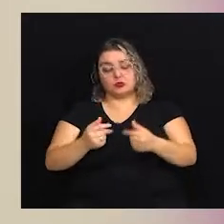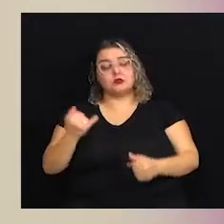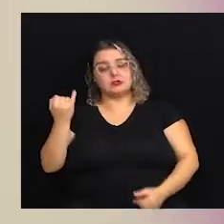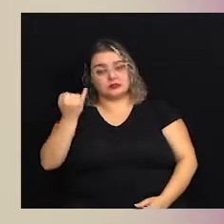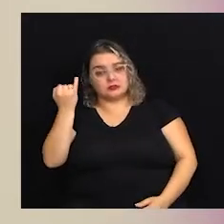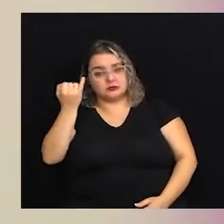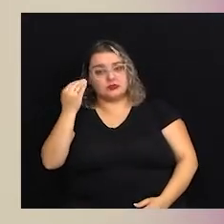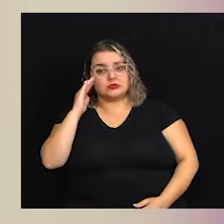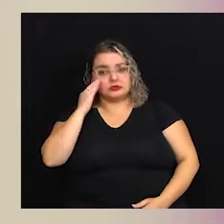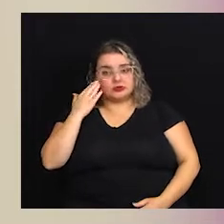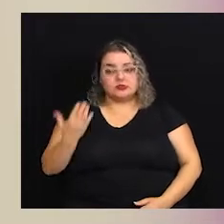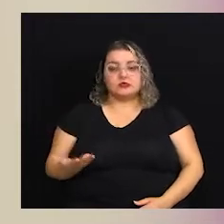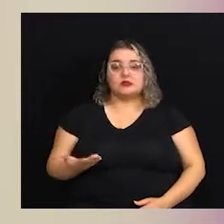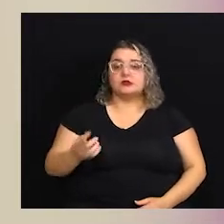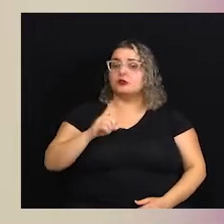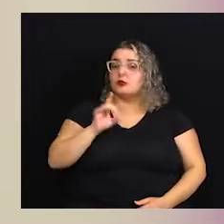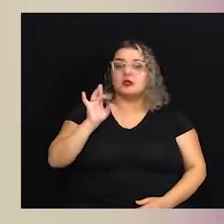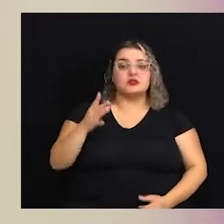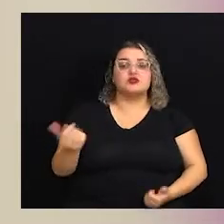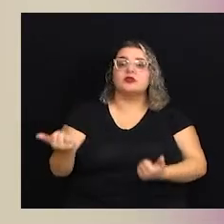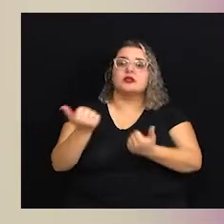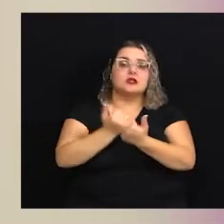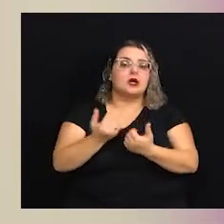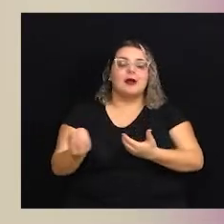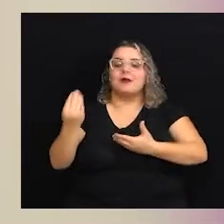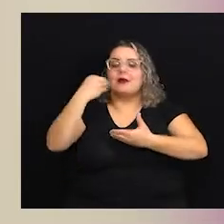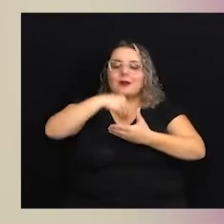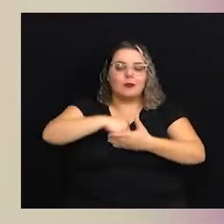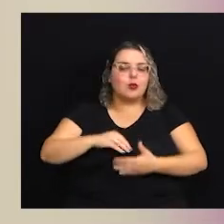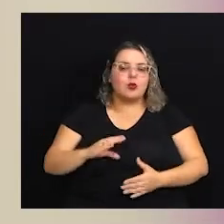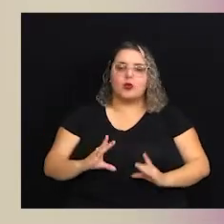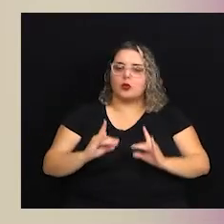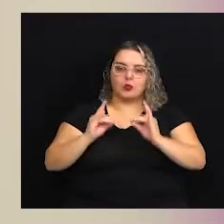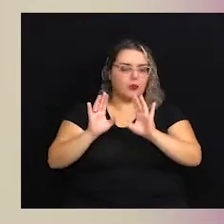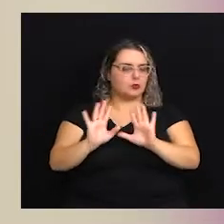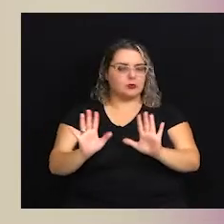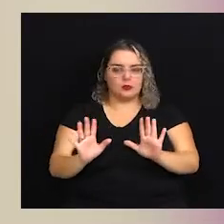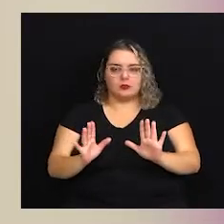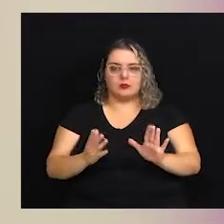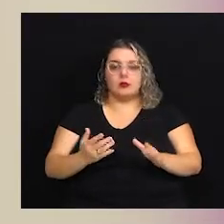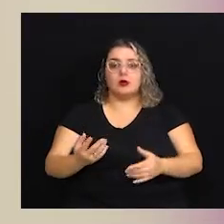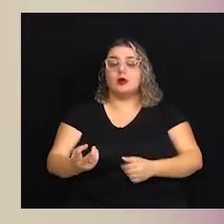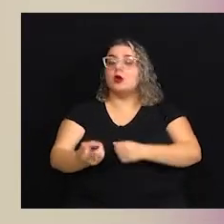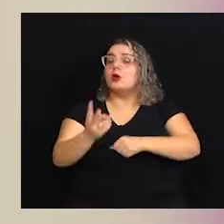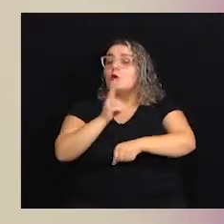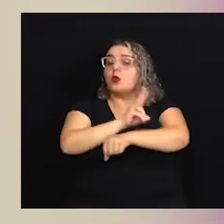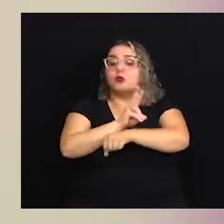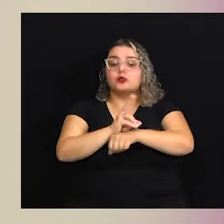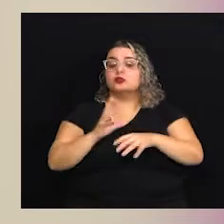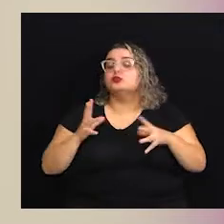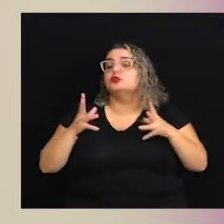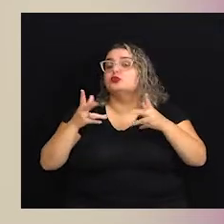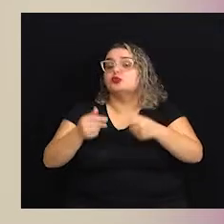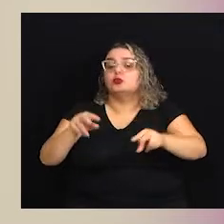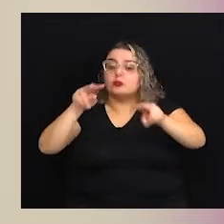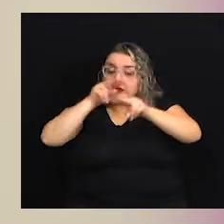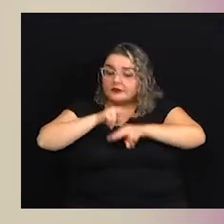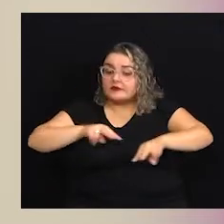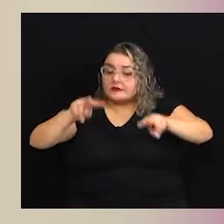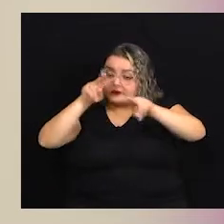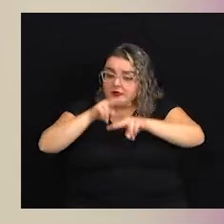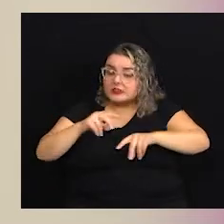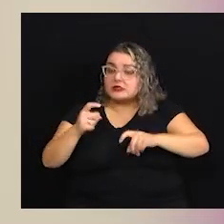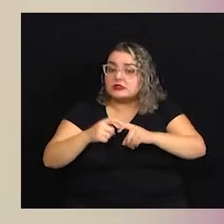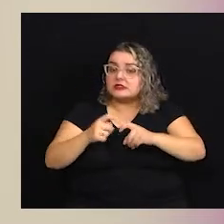entendam, tratar a menopausa não é só repor hormônio, não é. Tratar a menopausa é o cuidado como um todo dentro de uma visão de